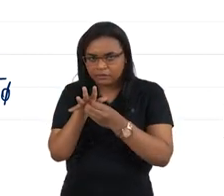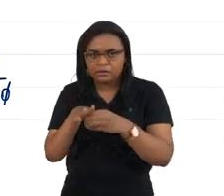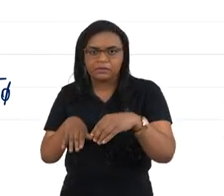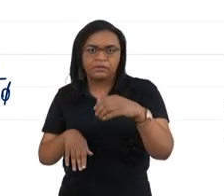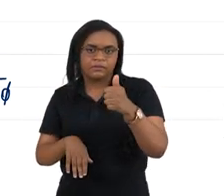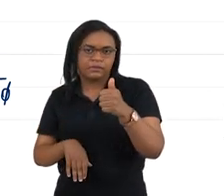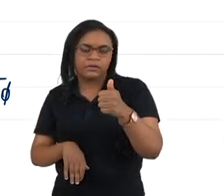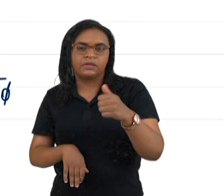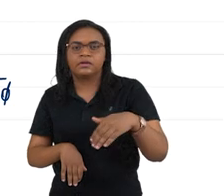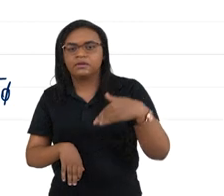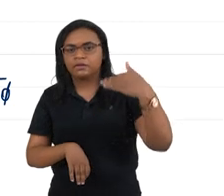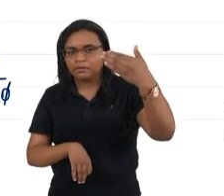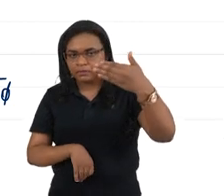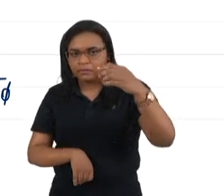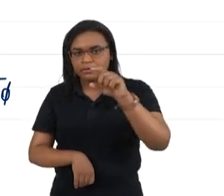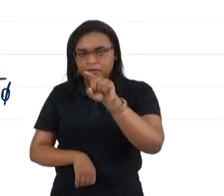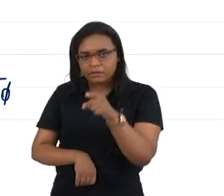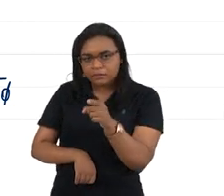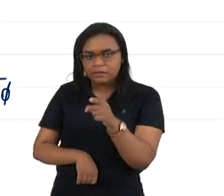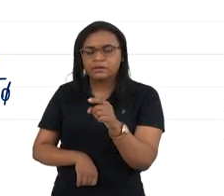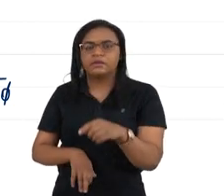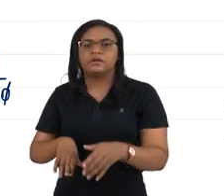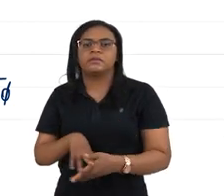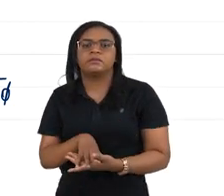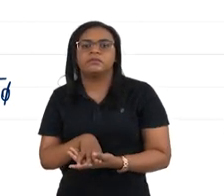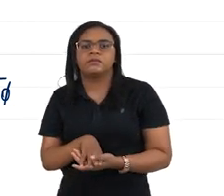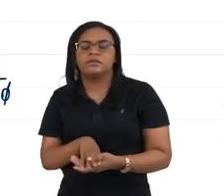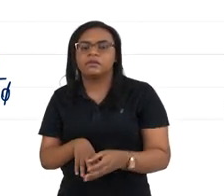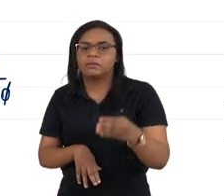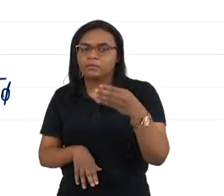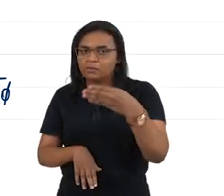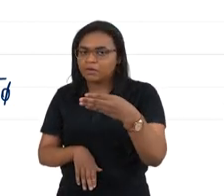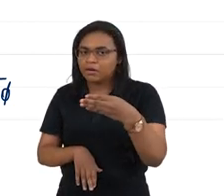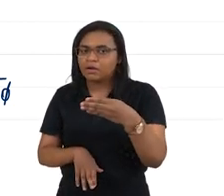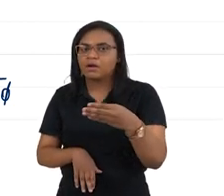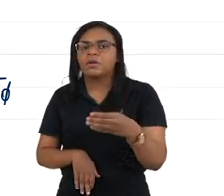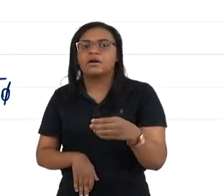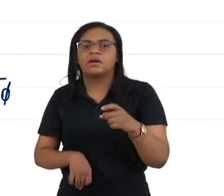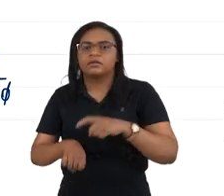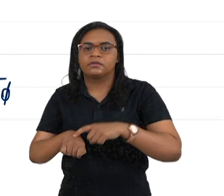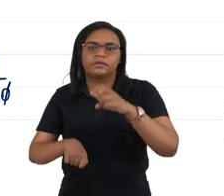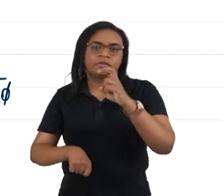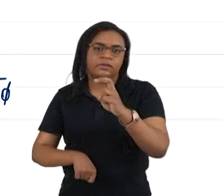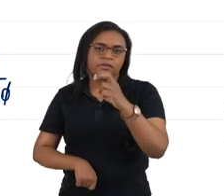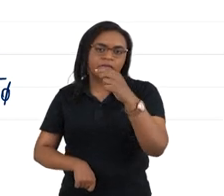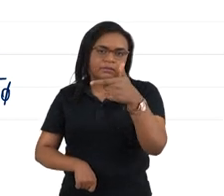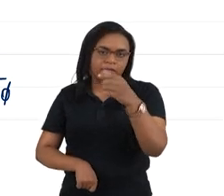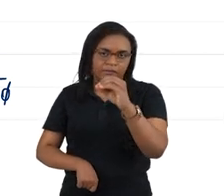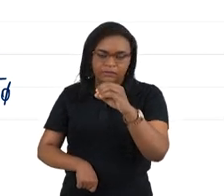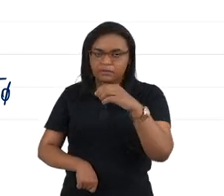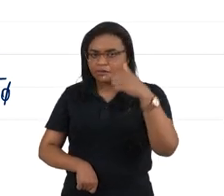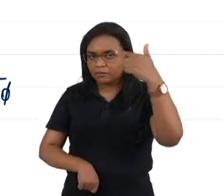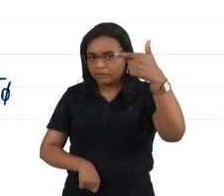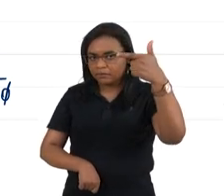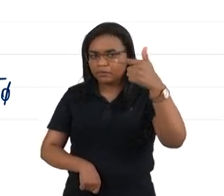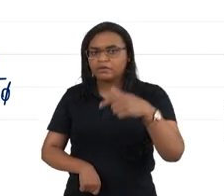vírgula aqui. Aí aqui nesse caso a gente bota agora 4. Por quê? 4 vezes 5 dá 20, 0 vai 2.